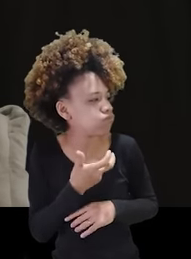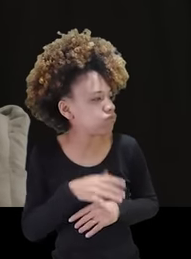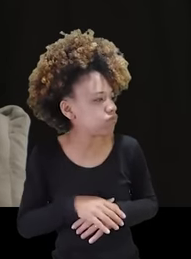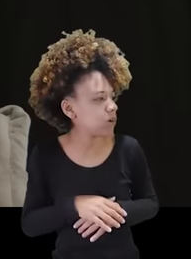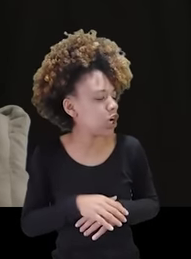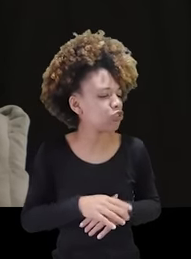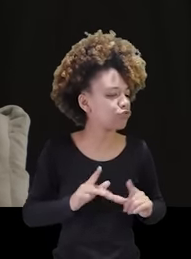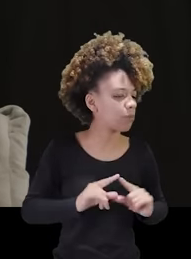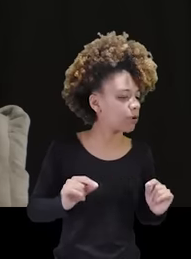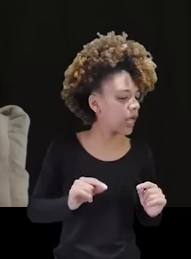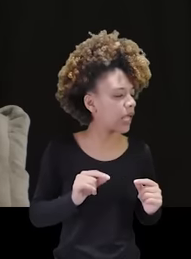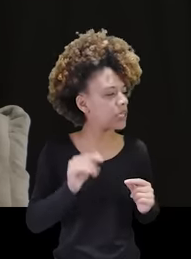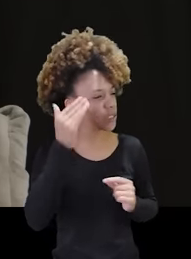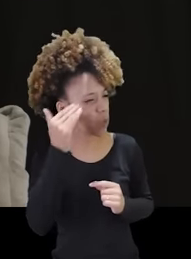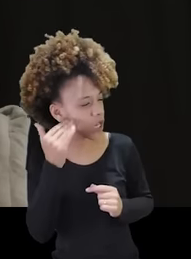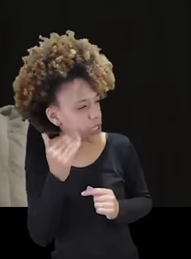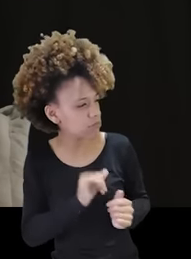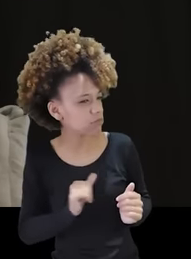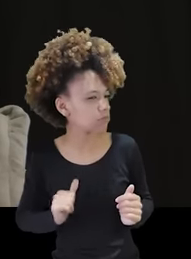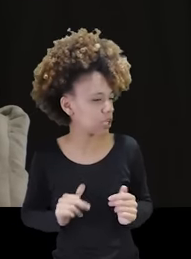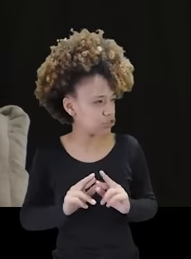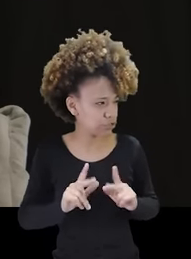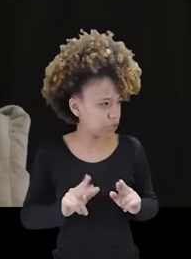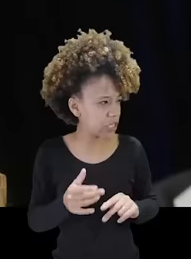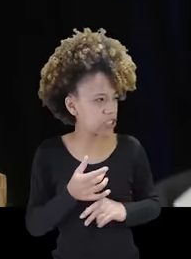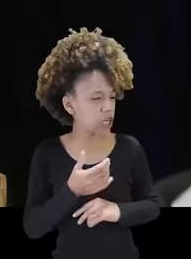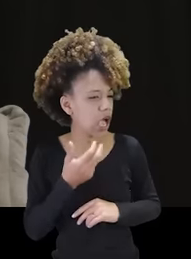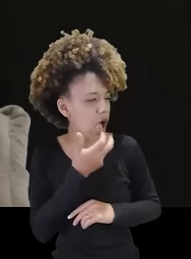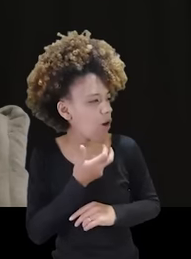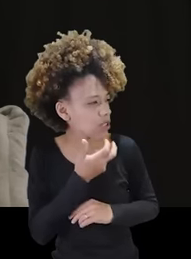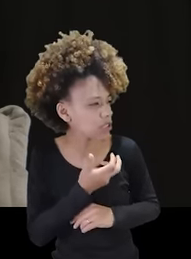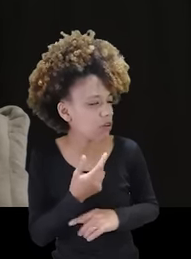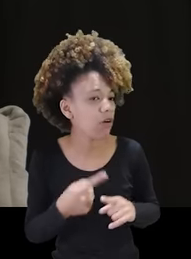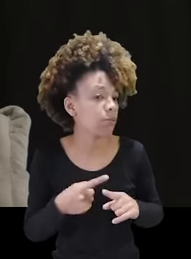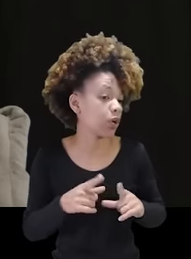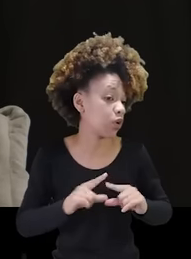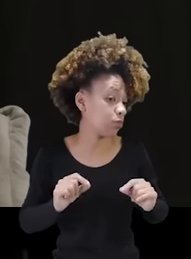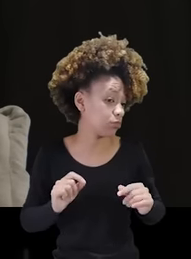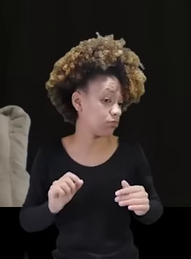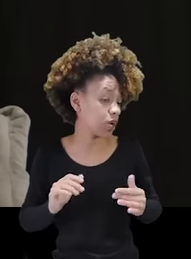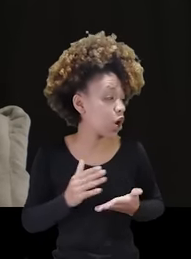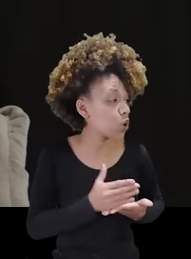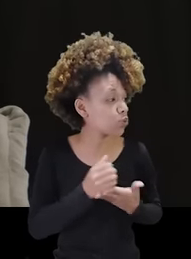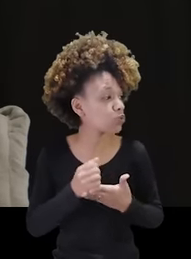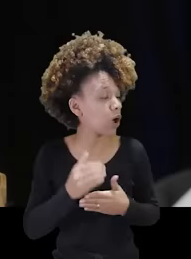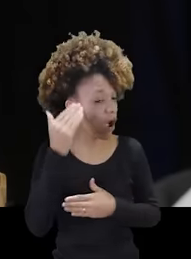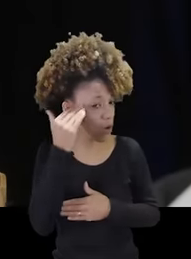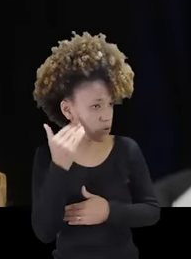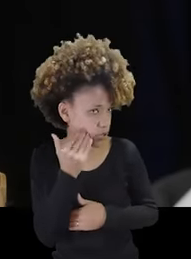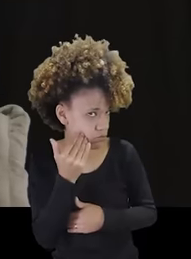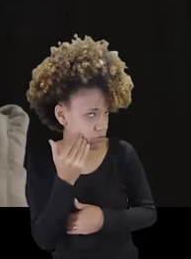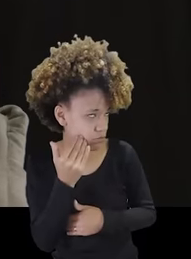japonês é muito diferente é o coreano japonês são muito diferentes Porque como o Japão conquistou a Coreia deve ter alguma